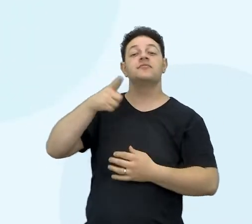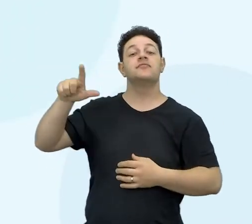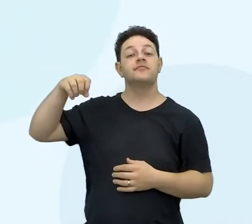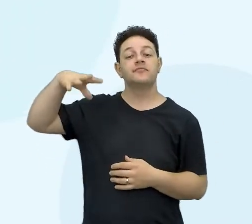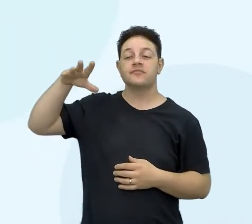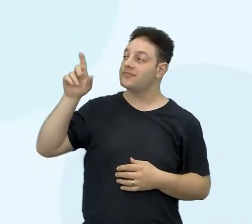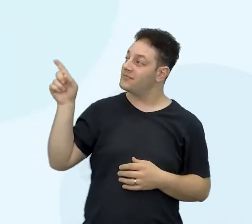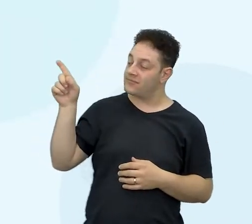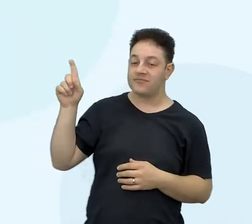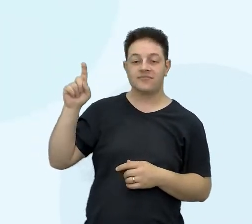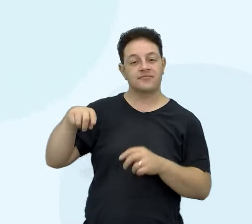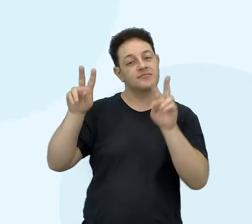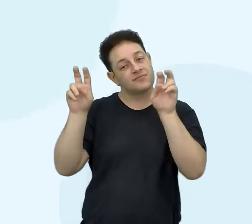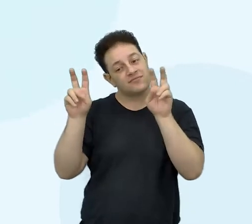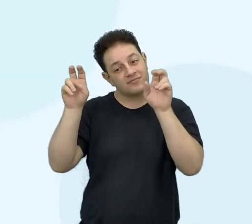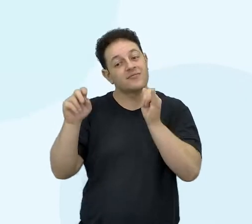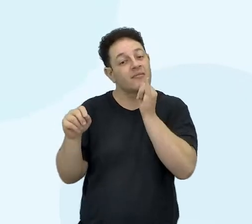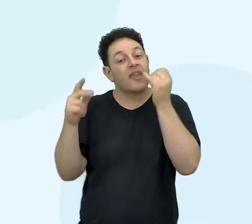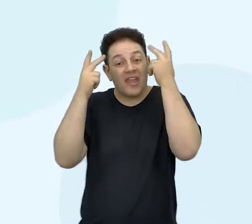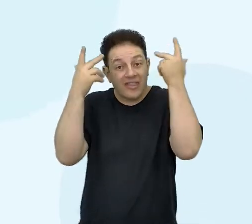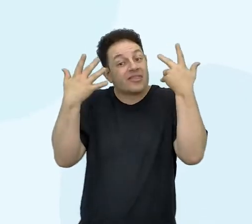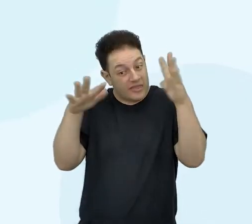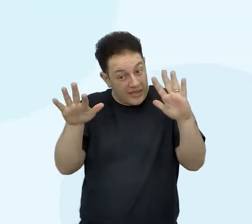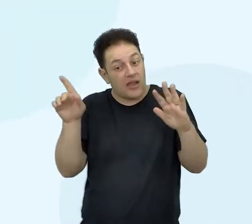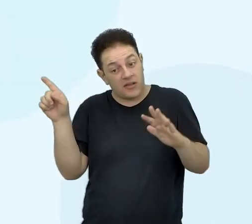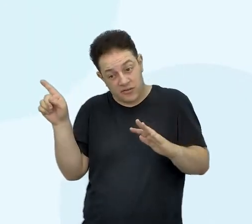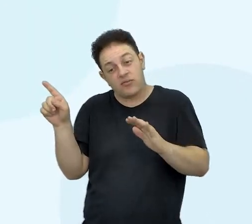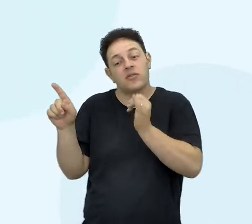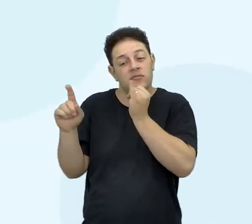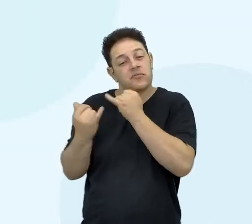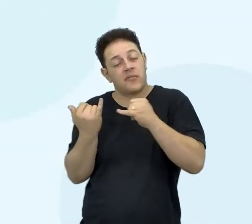iluminação, entre aspas, natural,